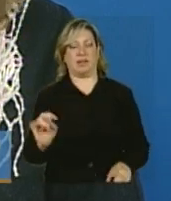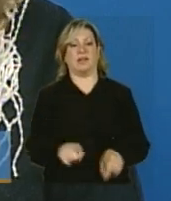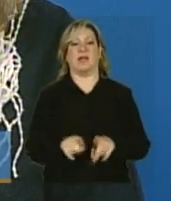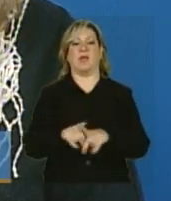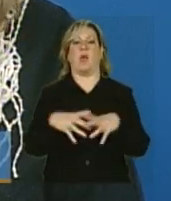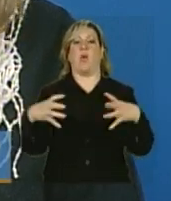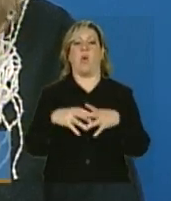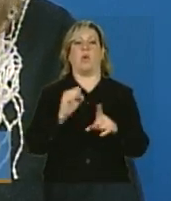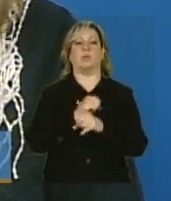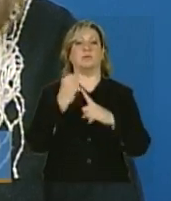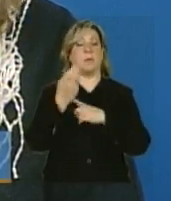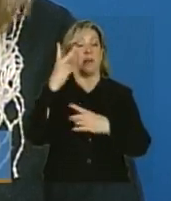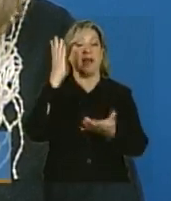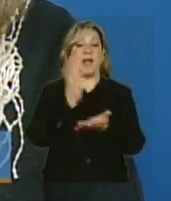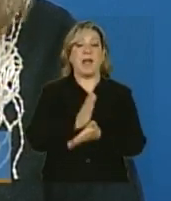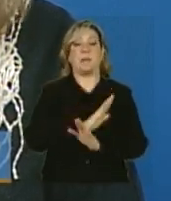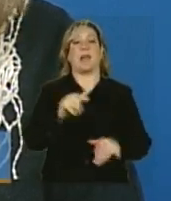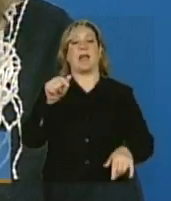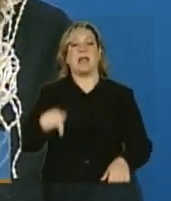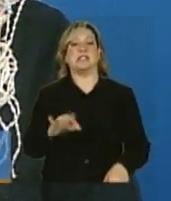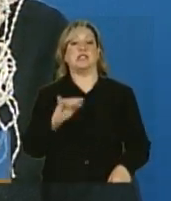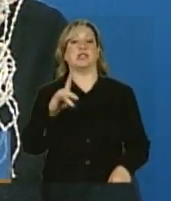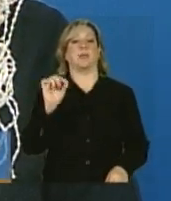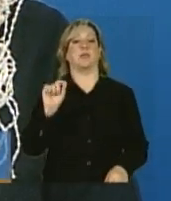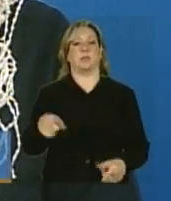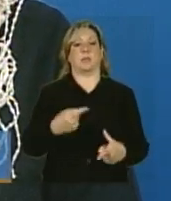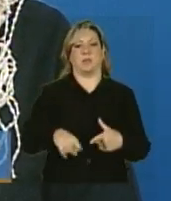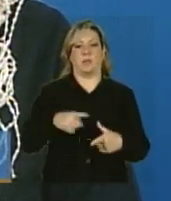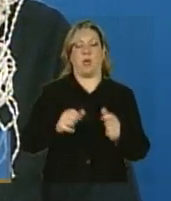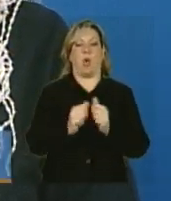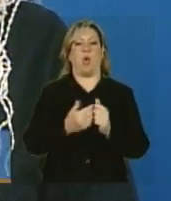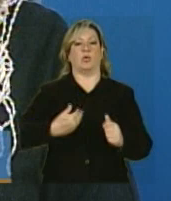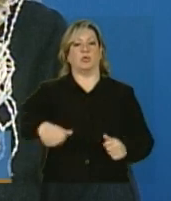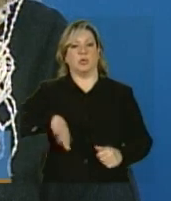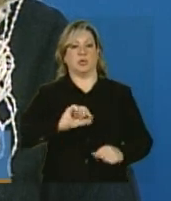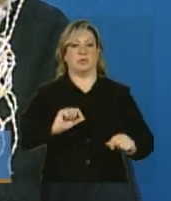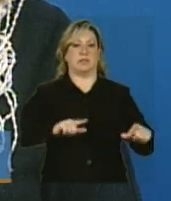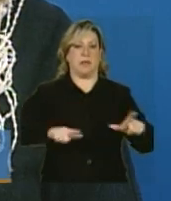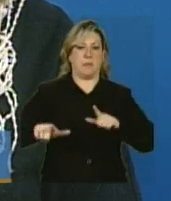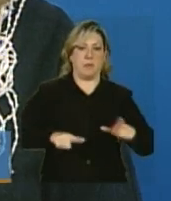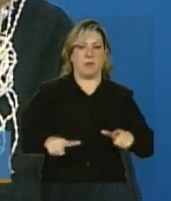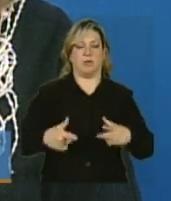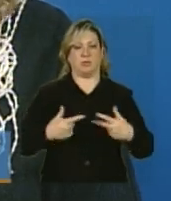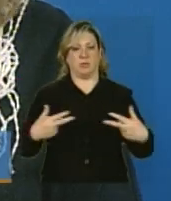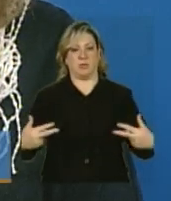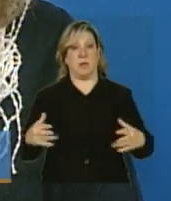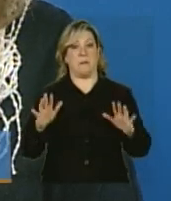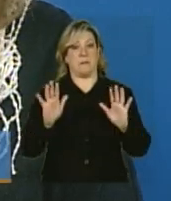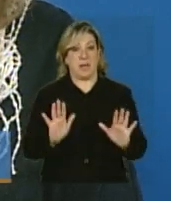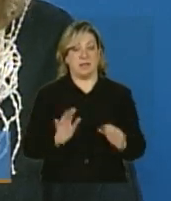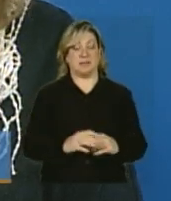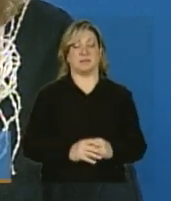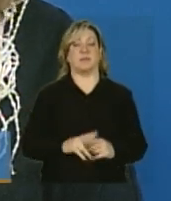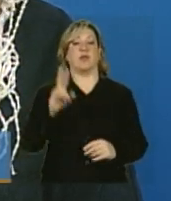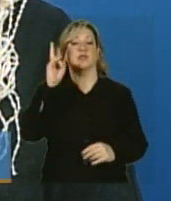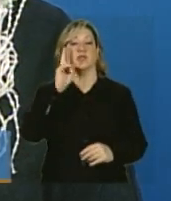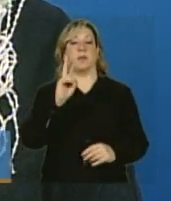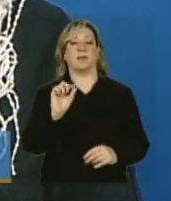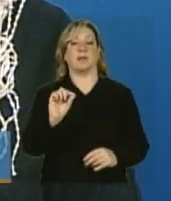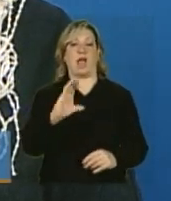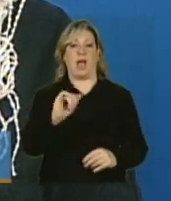de erradicar esse tipo de situação com os nossos trabalhadores. Mas voltando ao cadastro único,